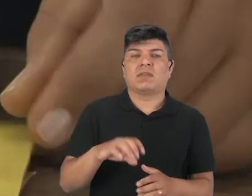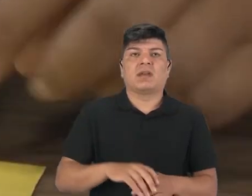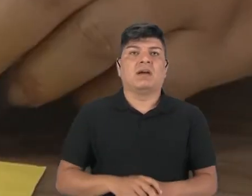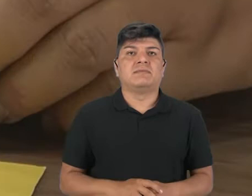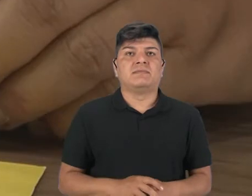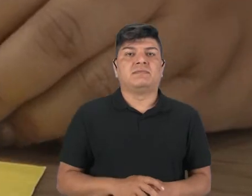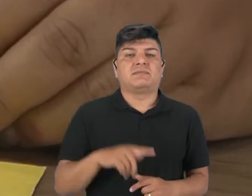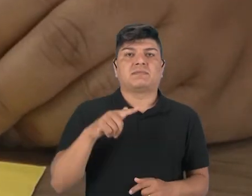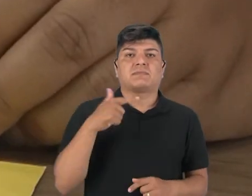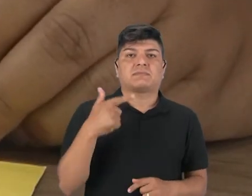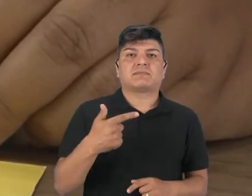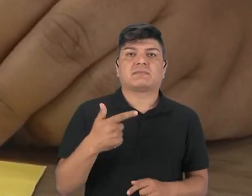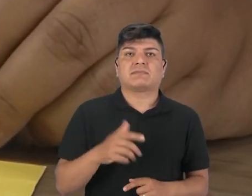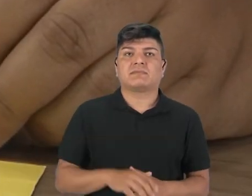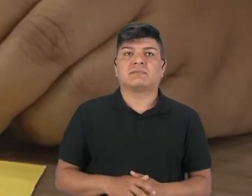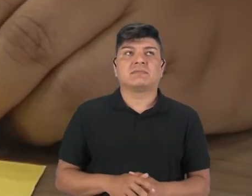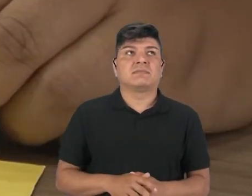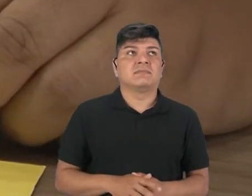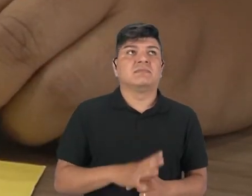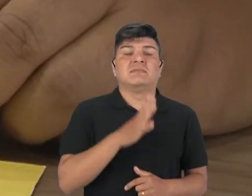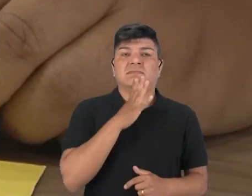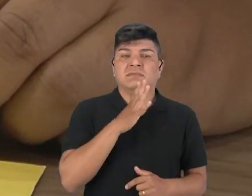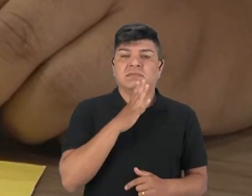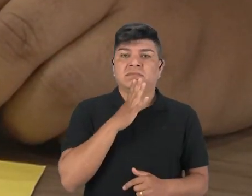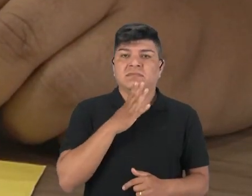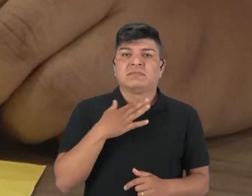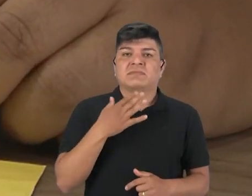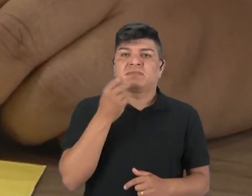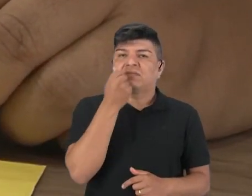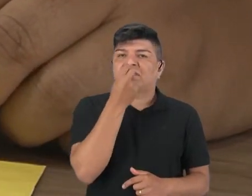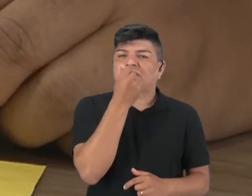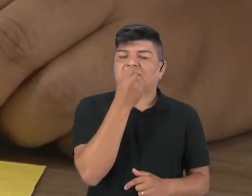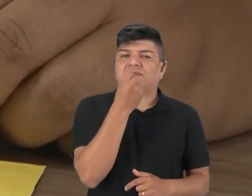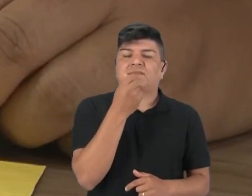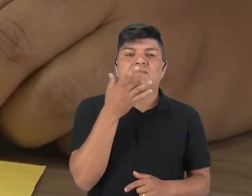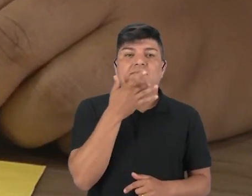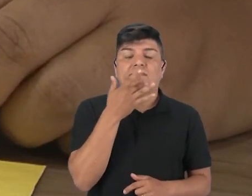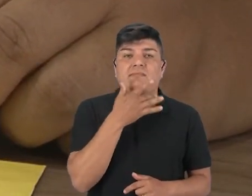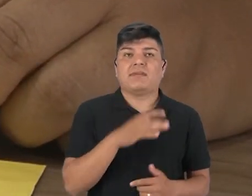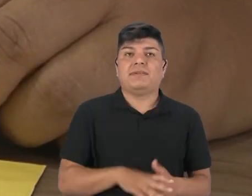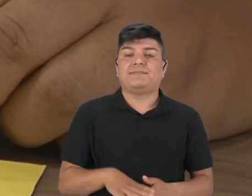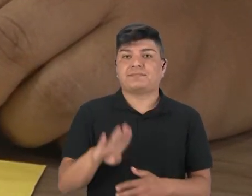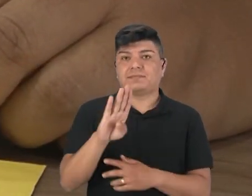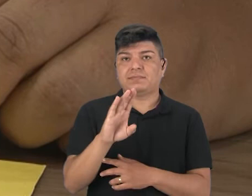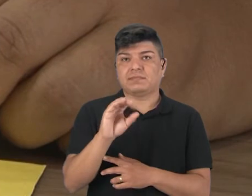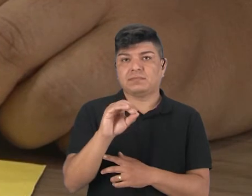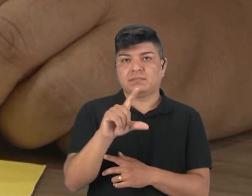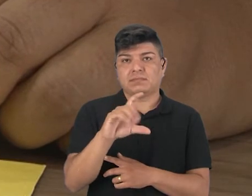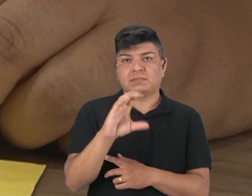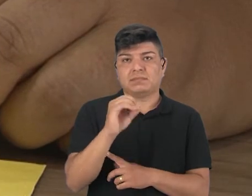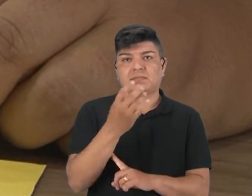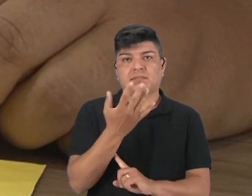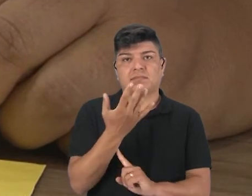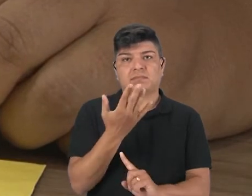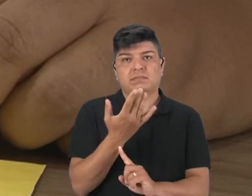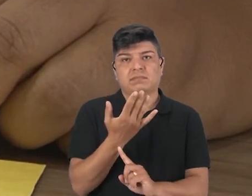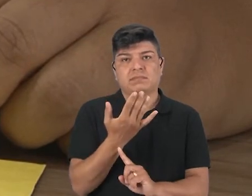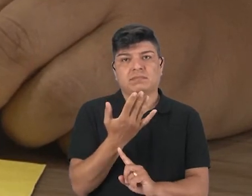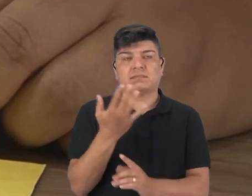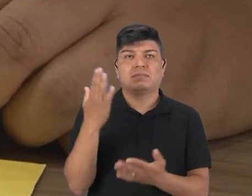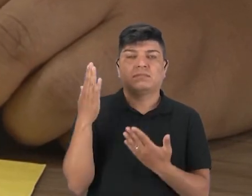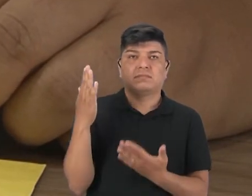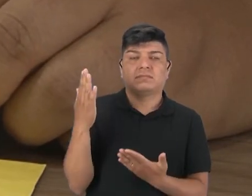próximo. Esse bem conhecido e gostoso bolo. Observem bem, né, a forma